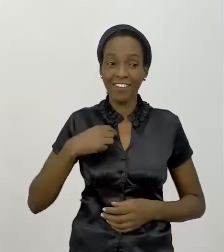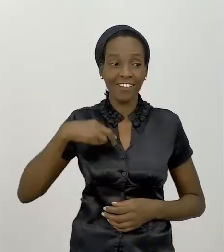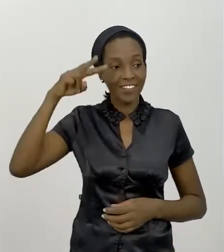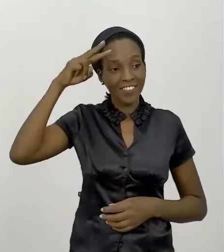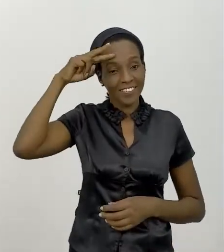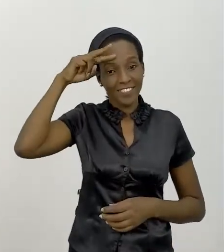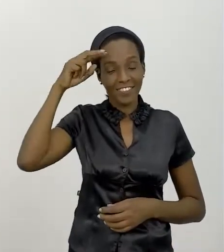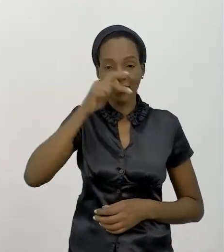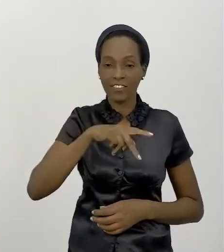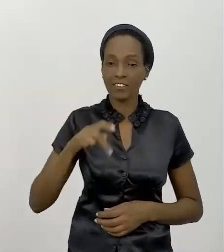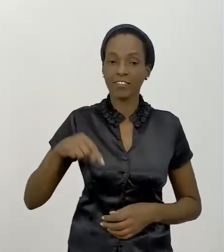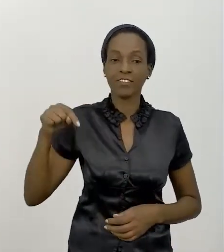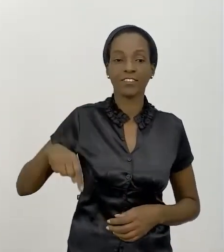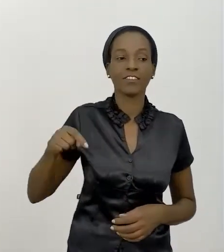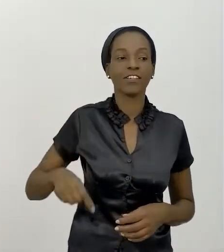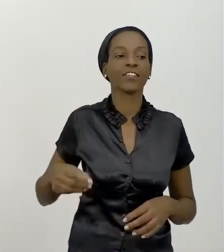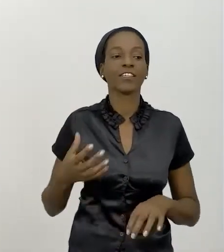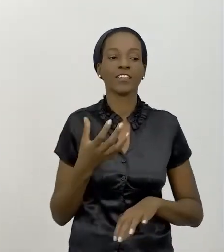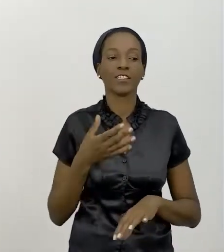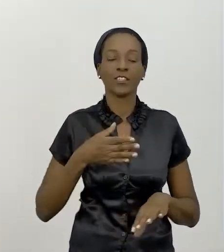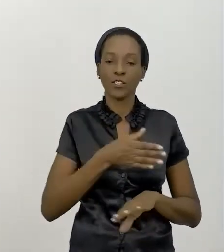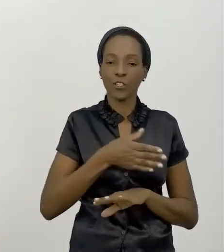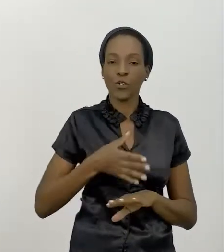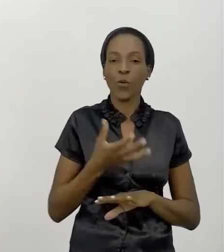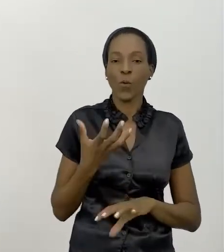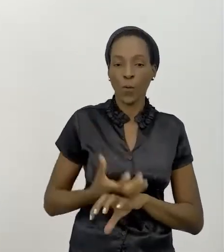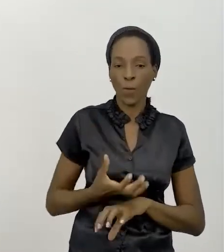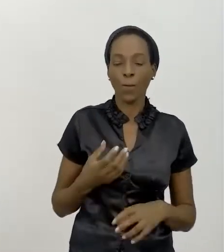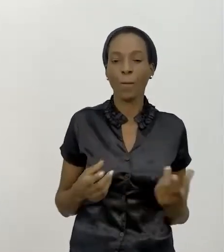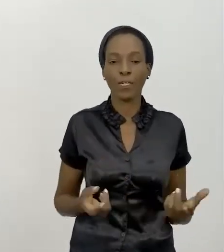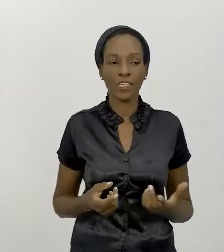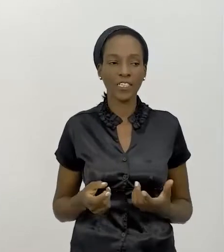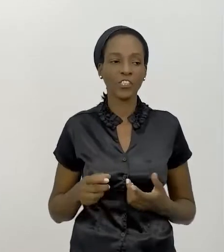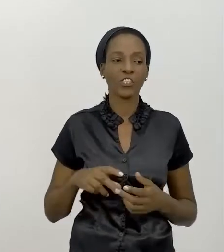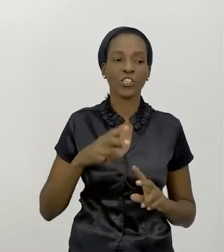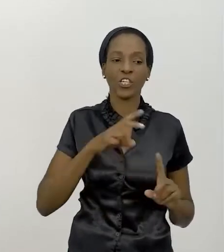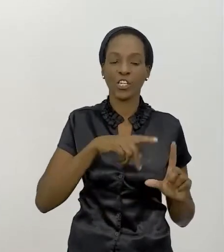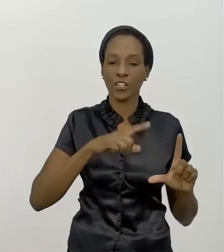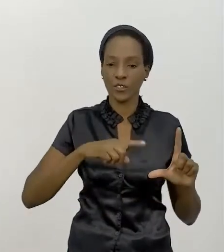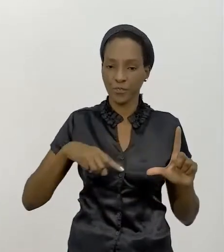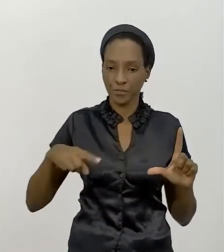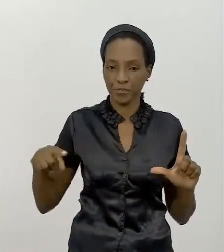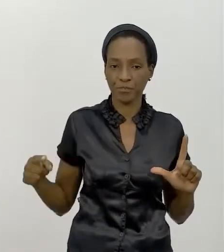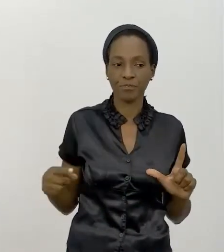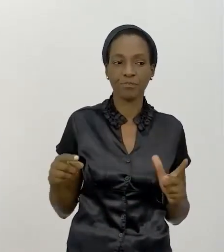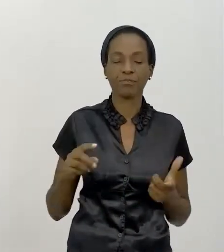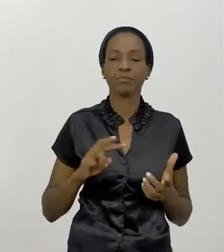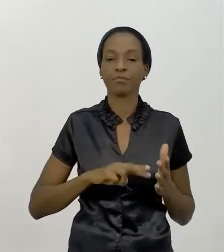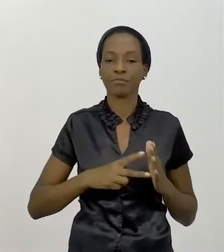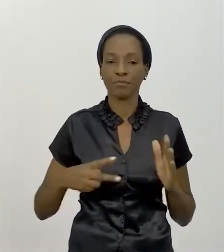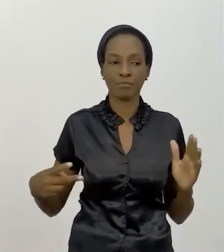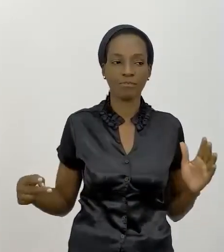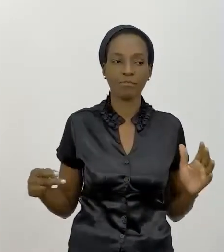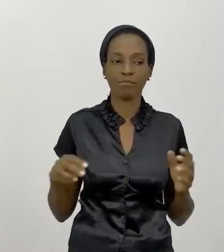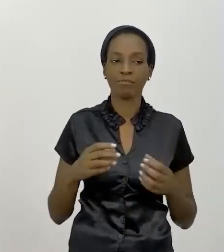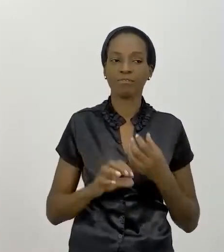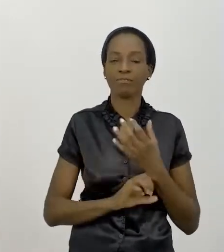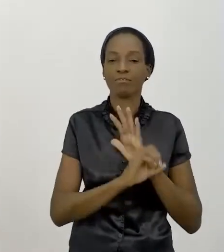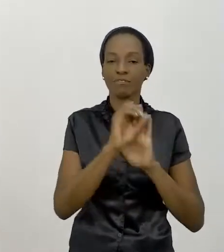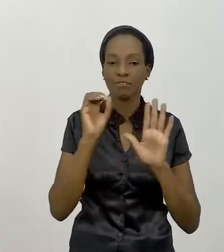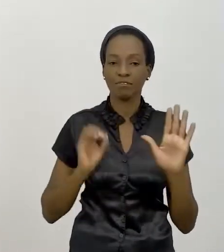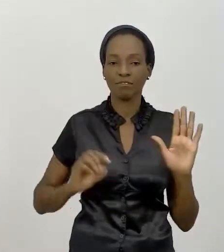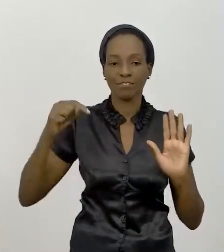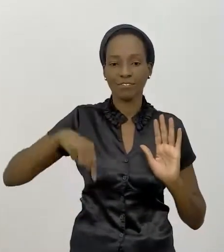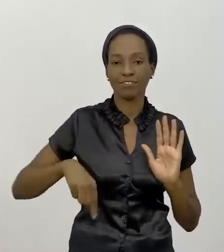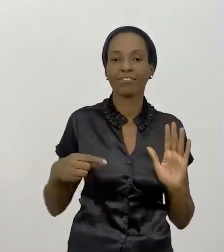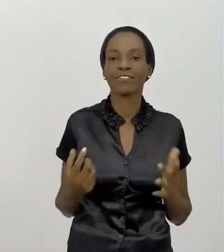vocês, aqui no componente Fenômenos Físicos e Interpretação de Gráficos pelo Centro de Mídias. Sejam todos bem-vindos. Olha, eu quero já confessar a vocês que